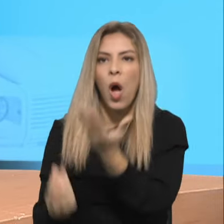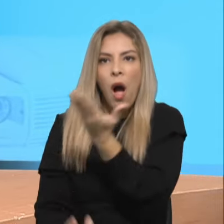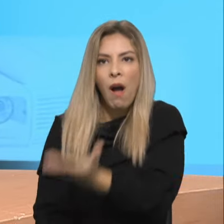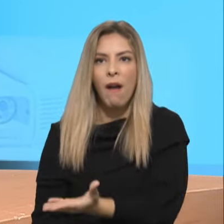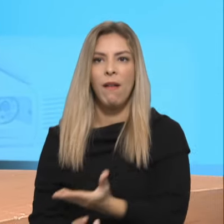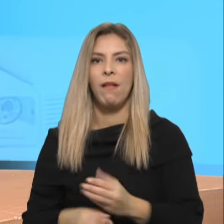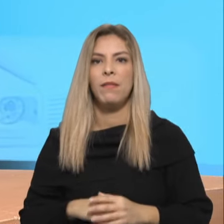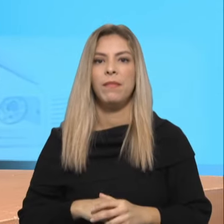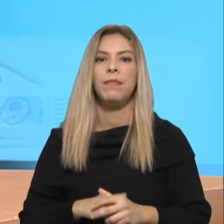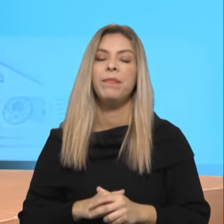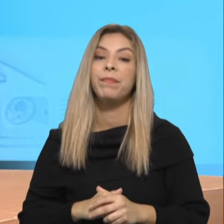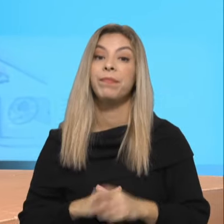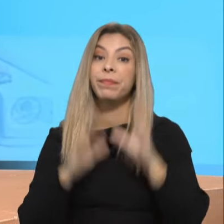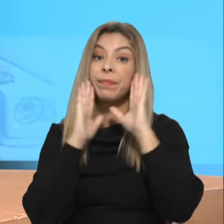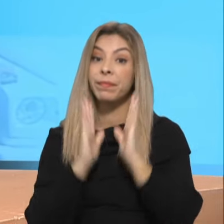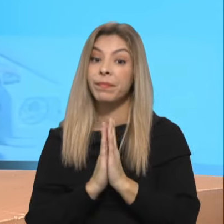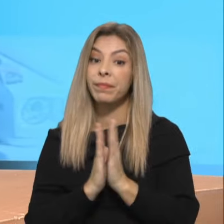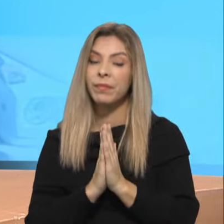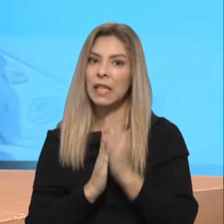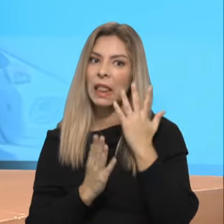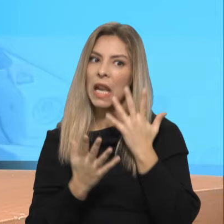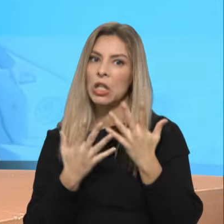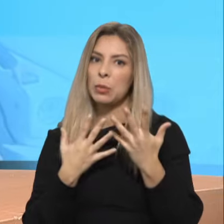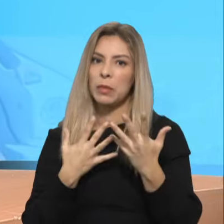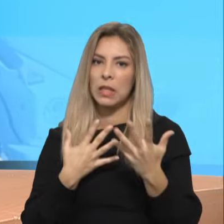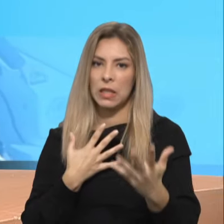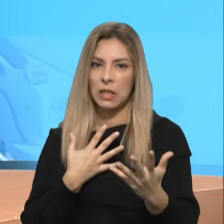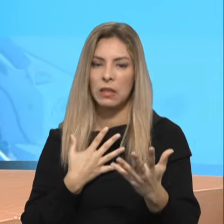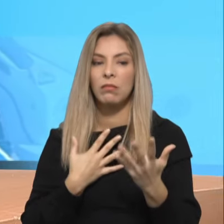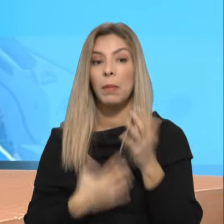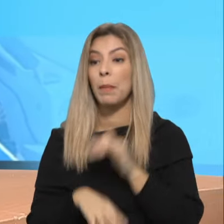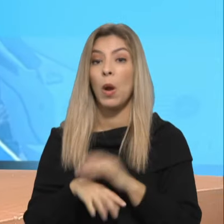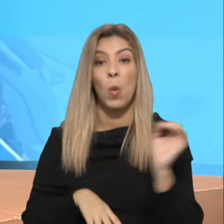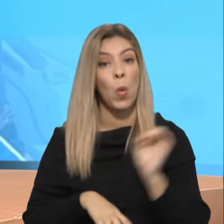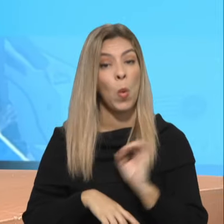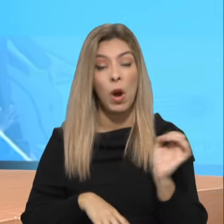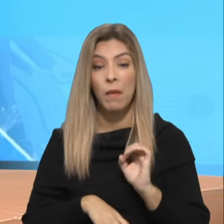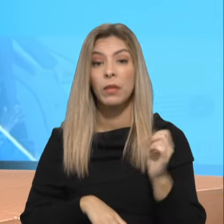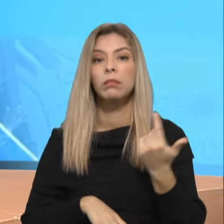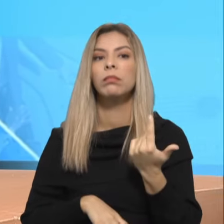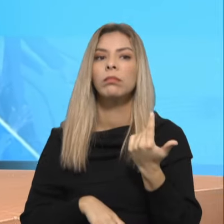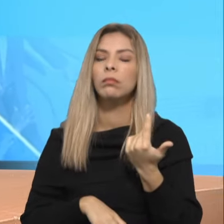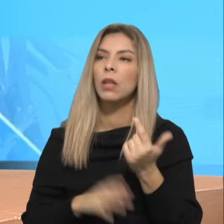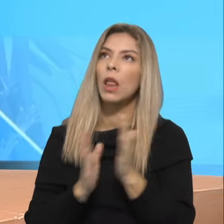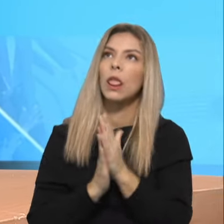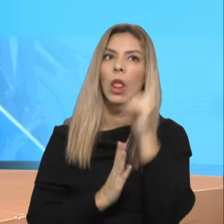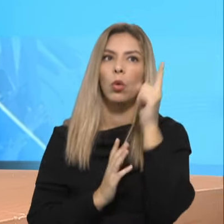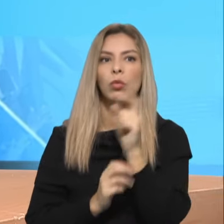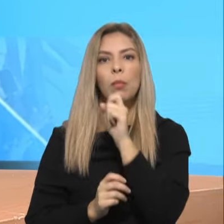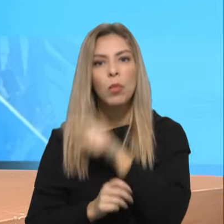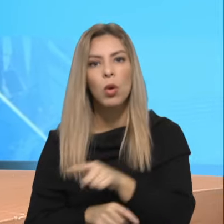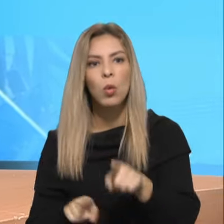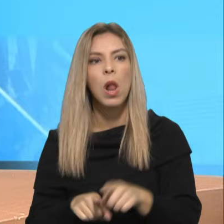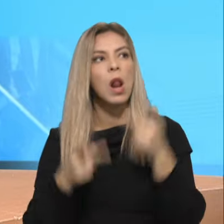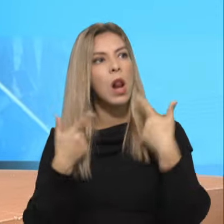a capacidade de Maria de ser a transparente de Deus, aquela que por não ter pecado, Deus pode agir nela de maneira livre e ela pode